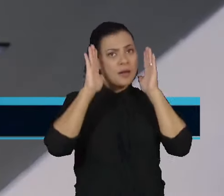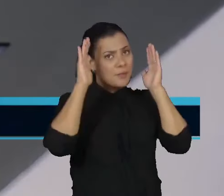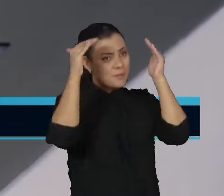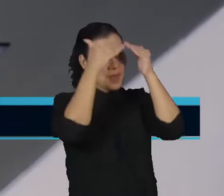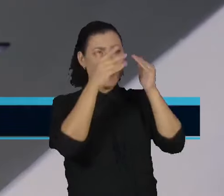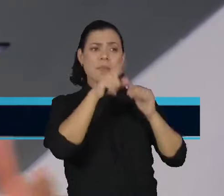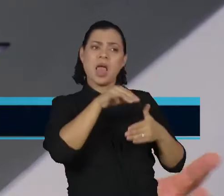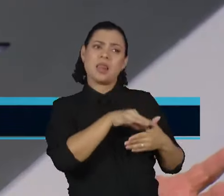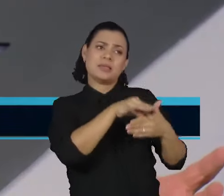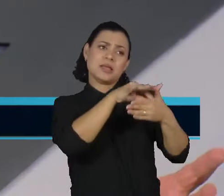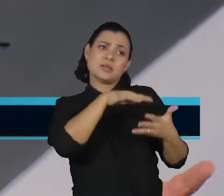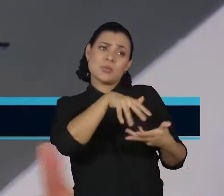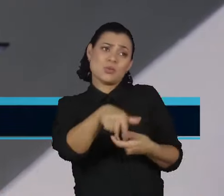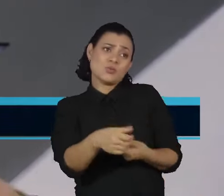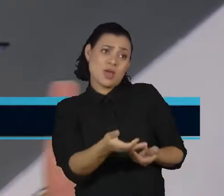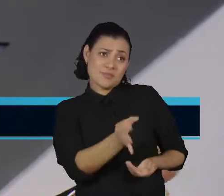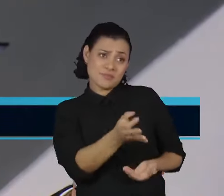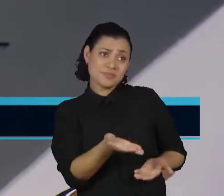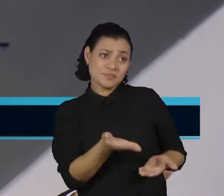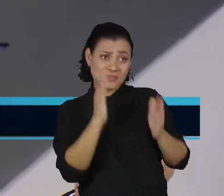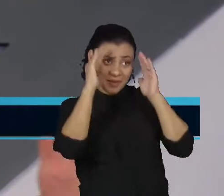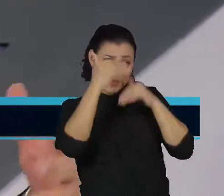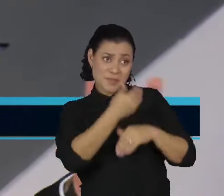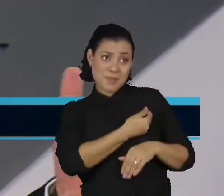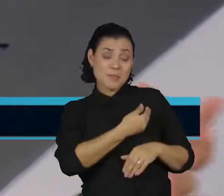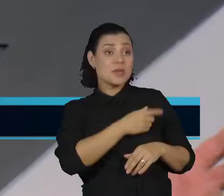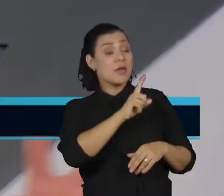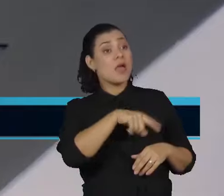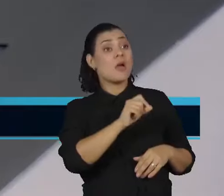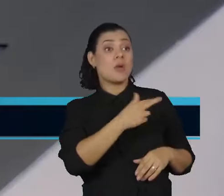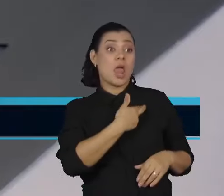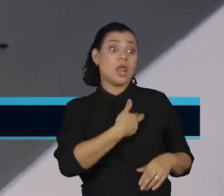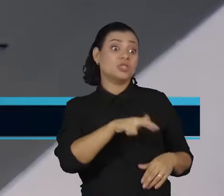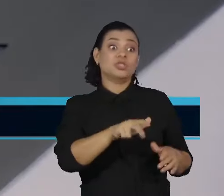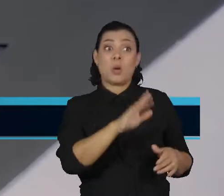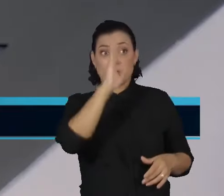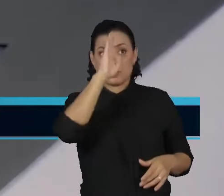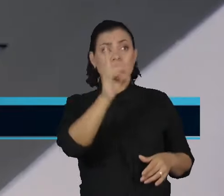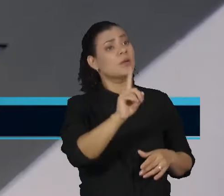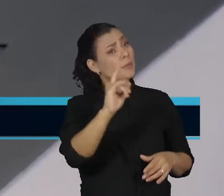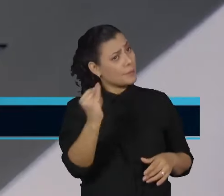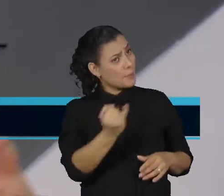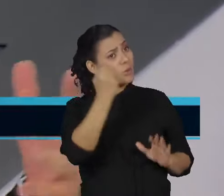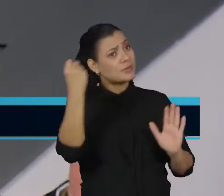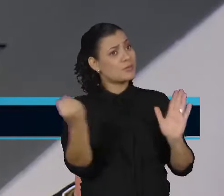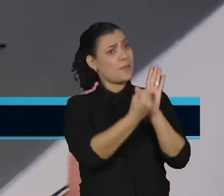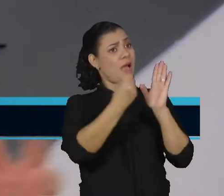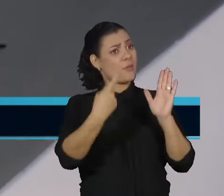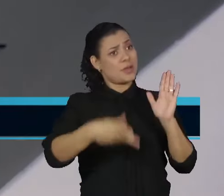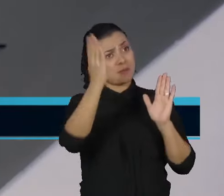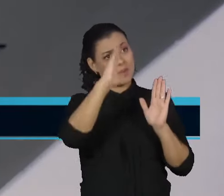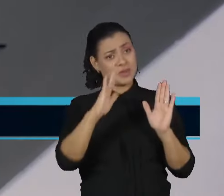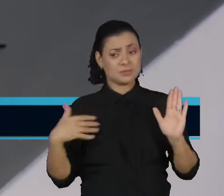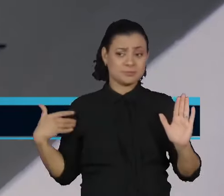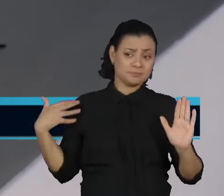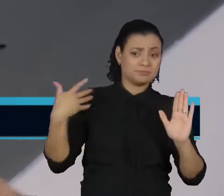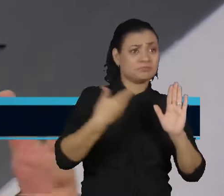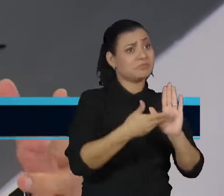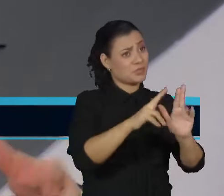uma liderança mundial de uma religião que não é a maior religião, mas é uma religião importantíssima. Grande parte dos povos